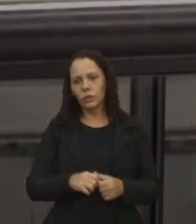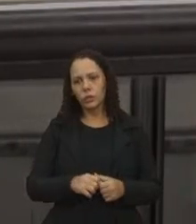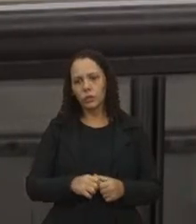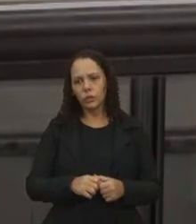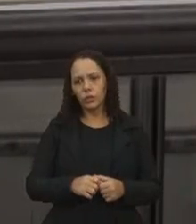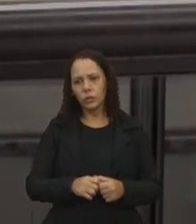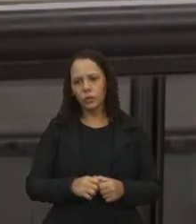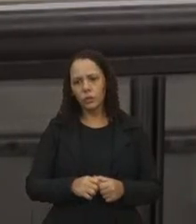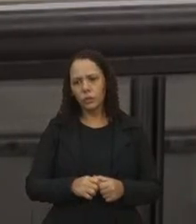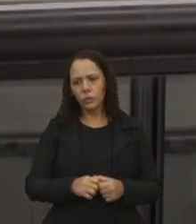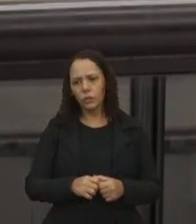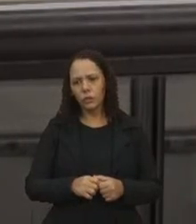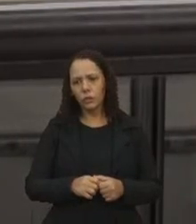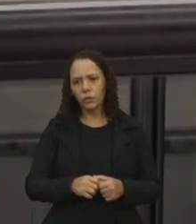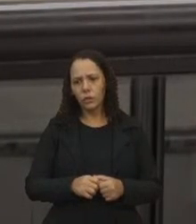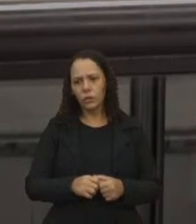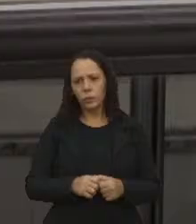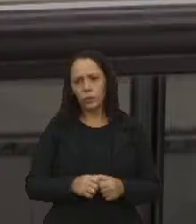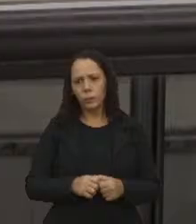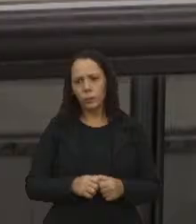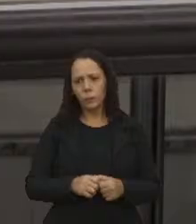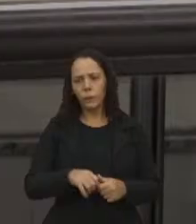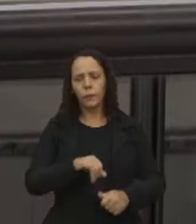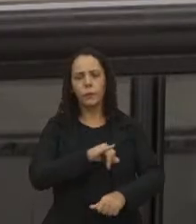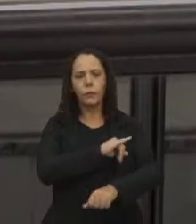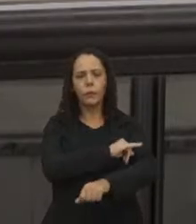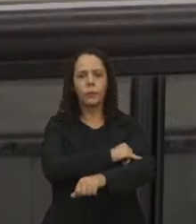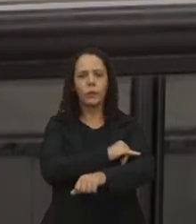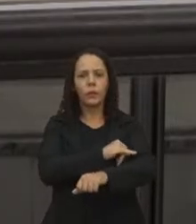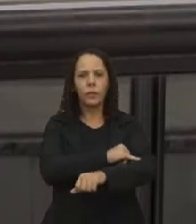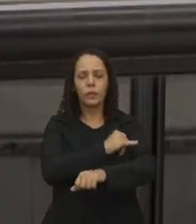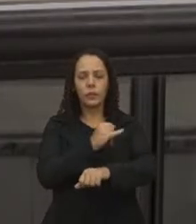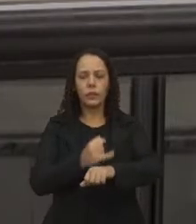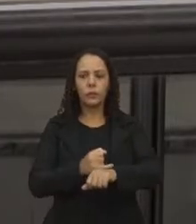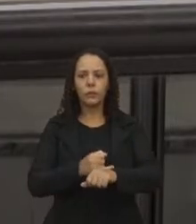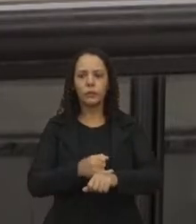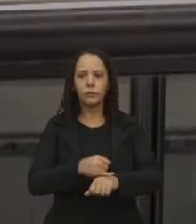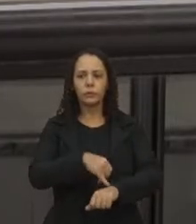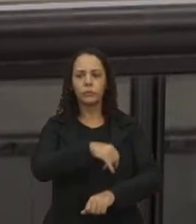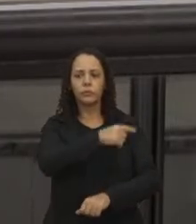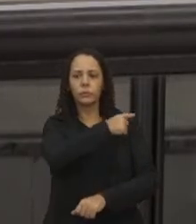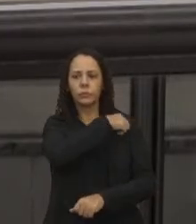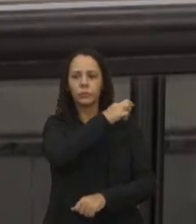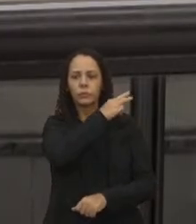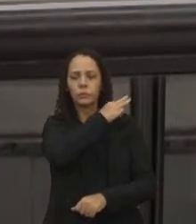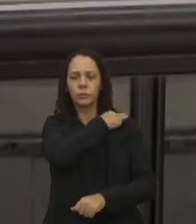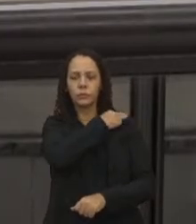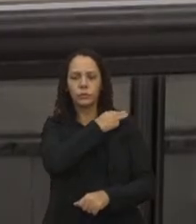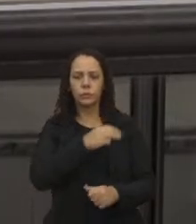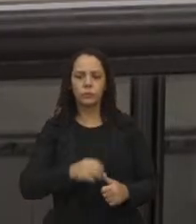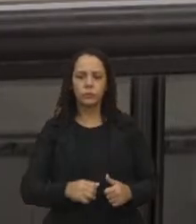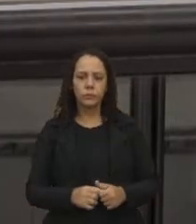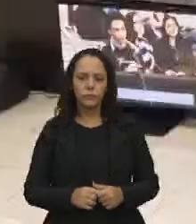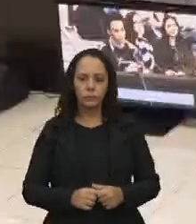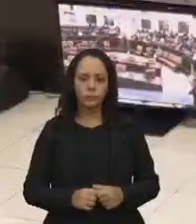o integrado com o ensino médio, perdão. Então, seria isso, saber uma possibilidade